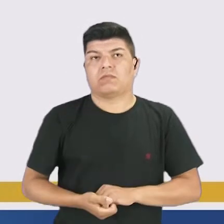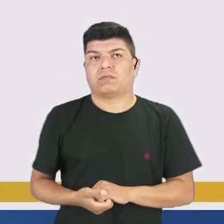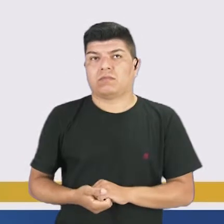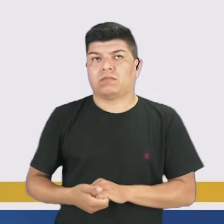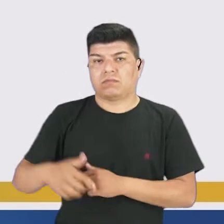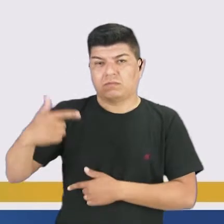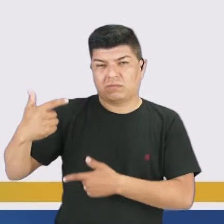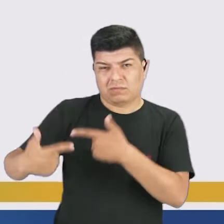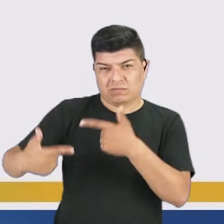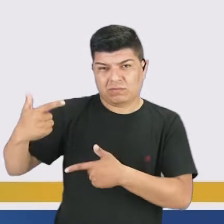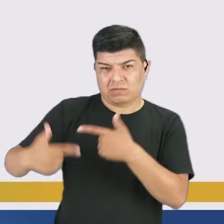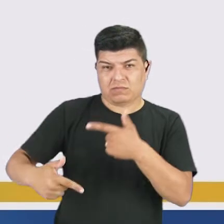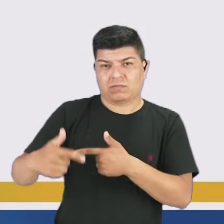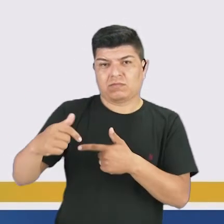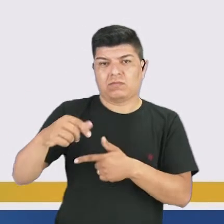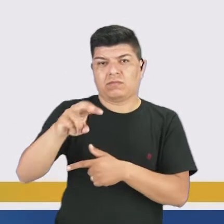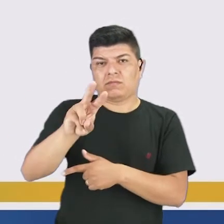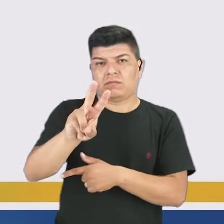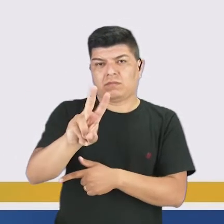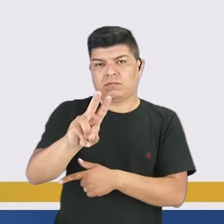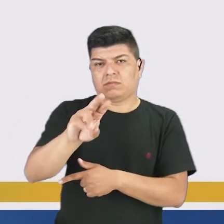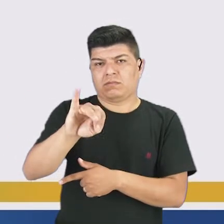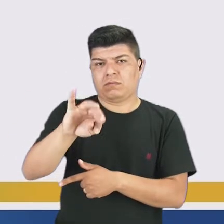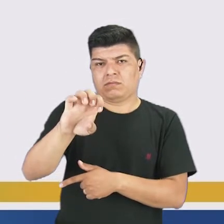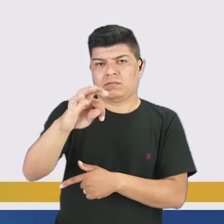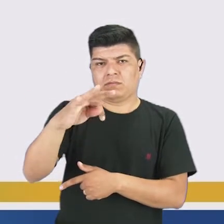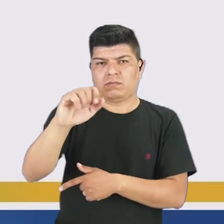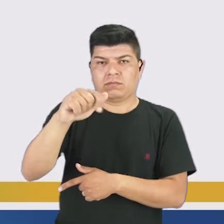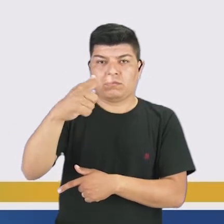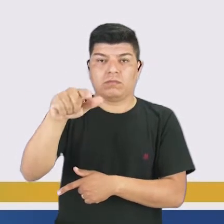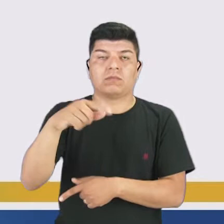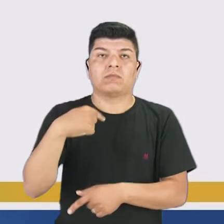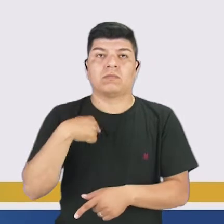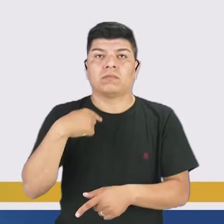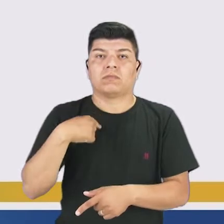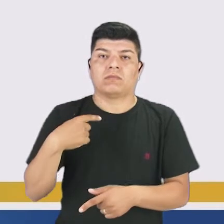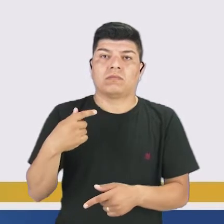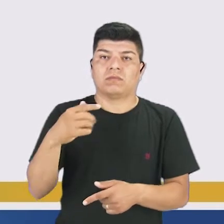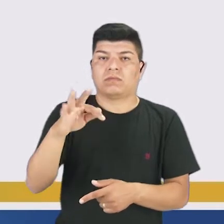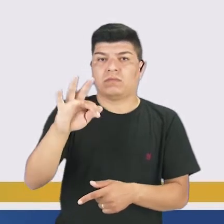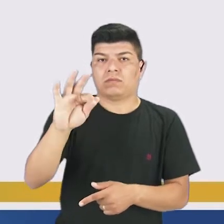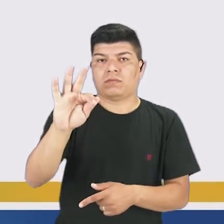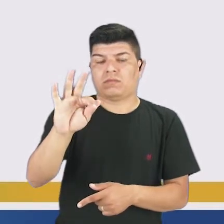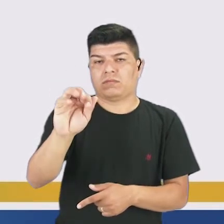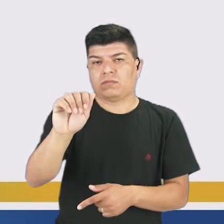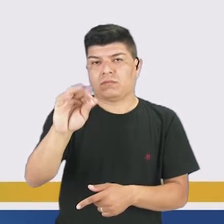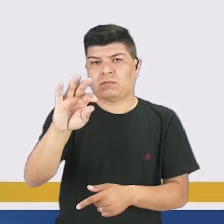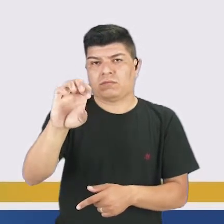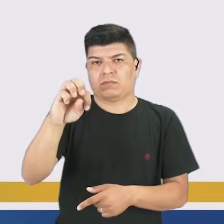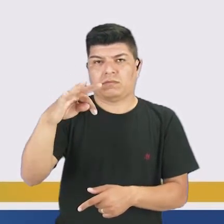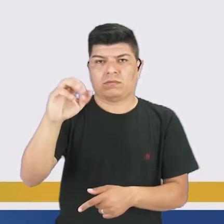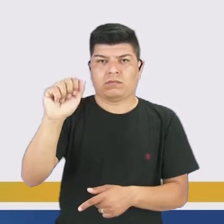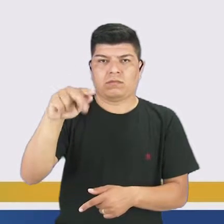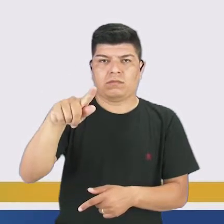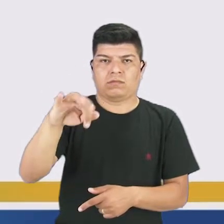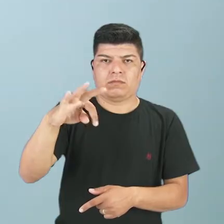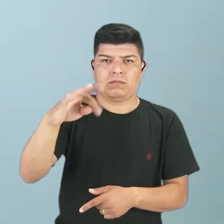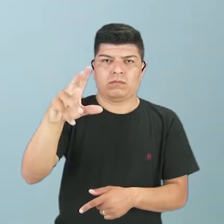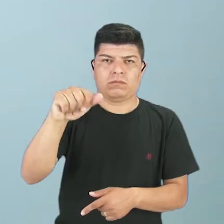a guerra do Vietnã, a guerra da Coreia, a guerra do Afeganistão, todas elas tiveram esse